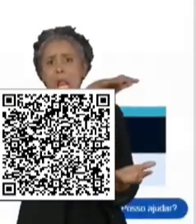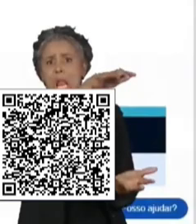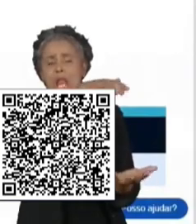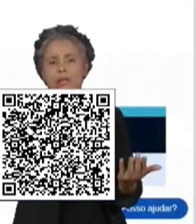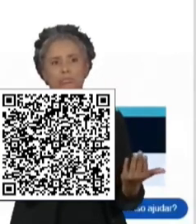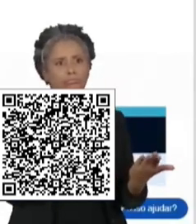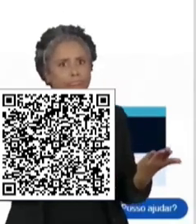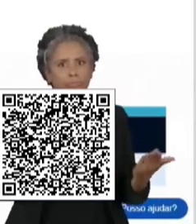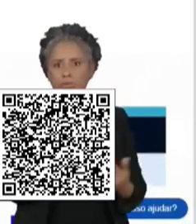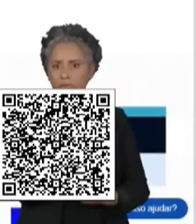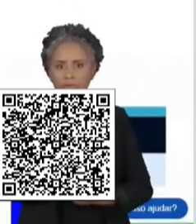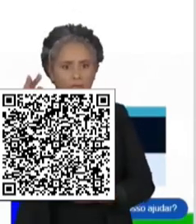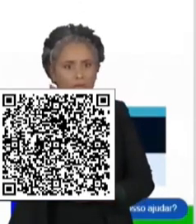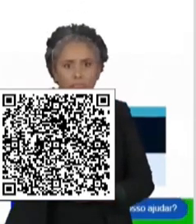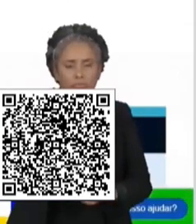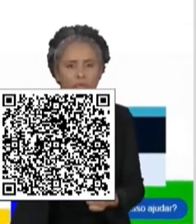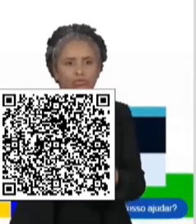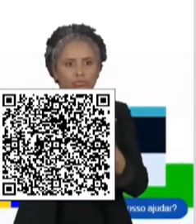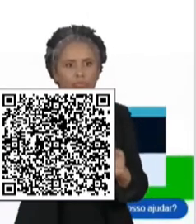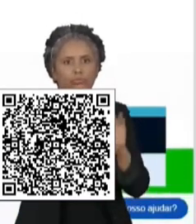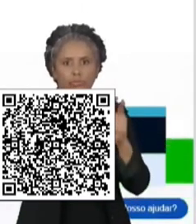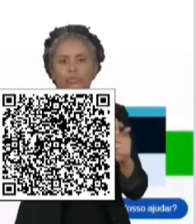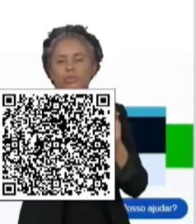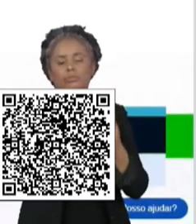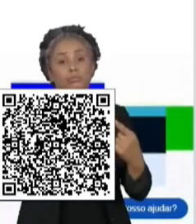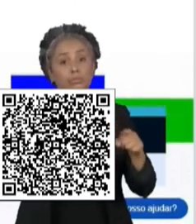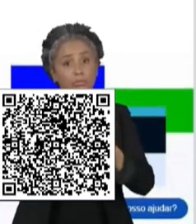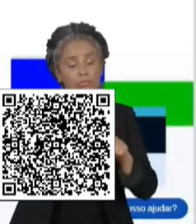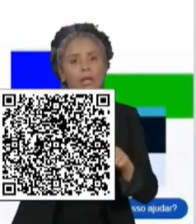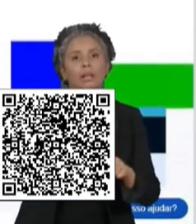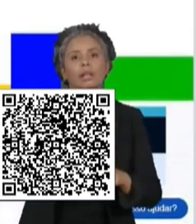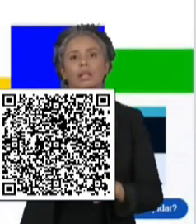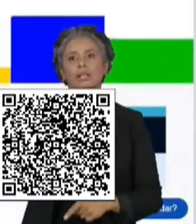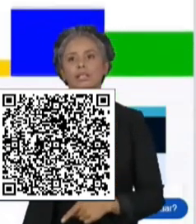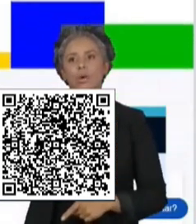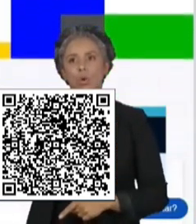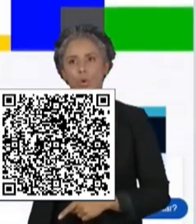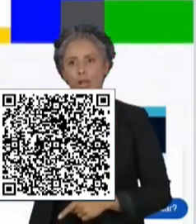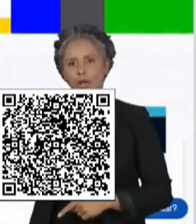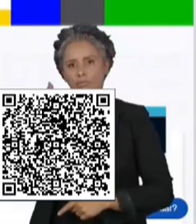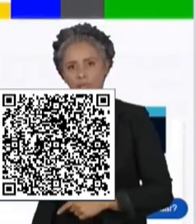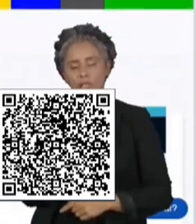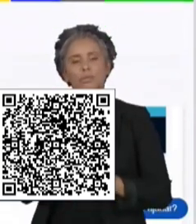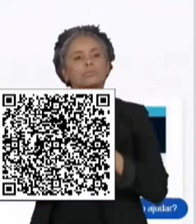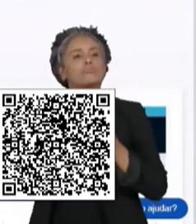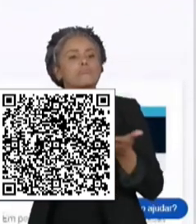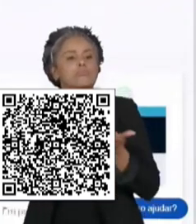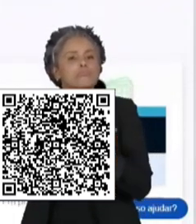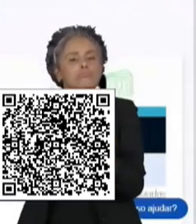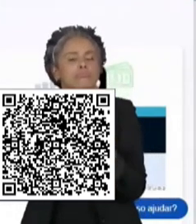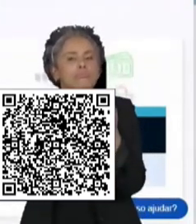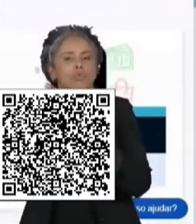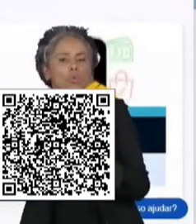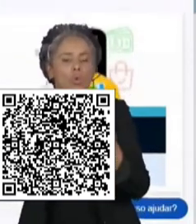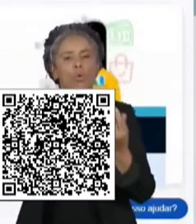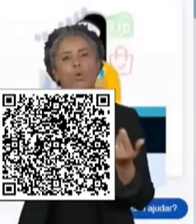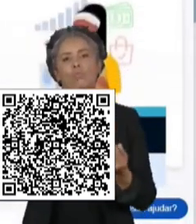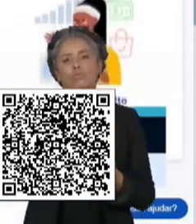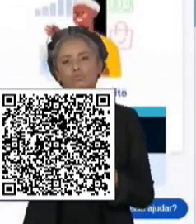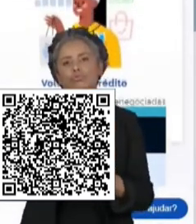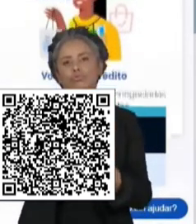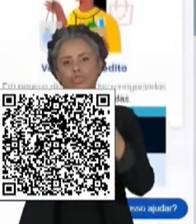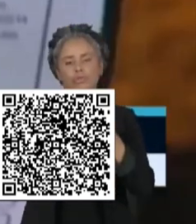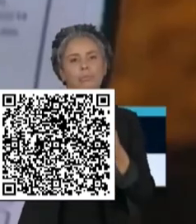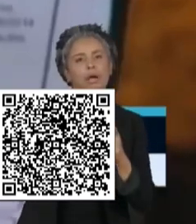inadimplência. Nesta semana foi aberta a plataforma do Desenrola Brasil para renegociação de dívidas negativadas bancárias e